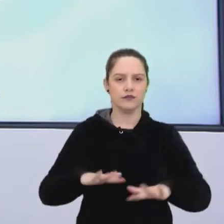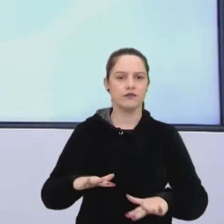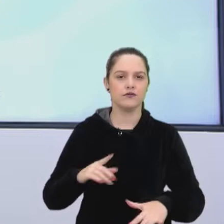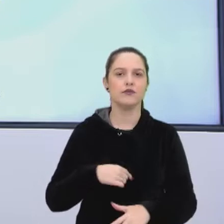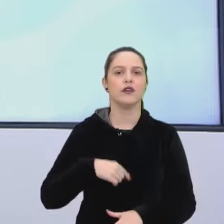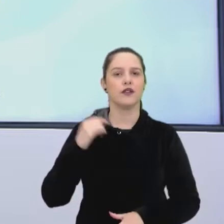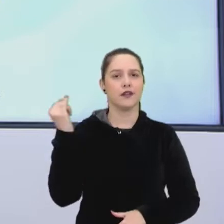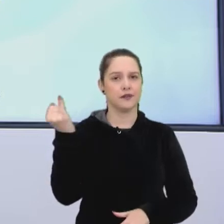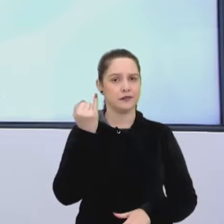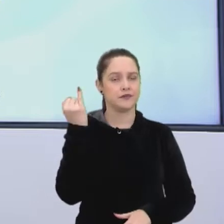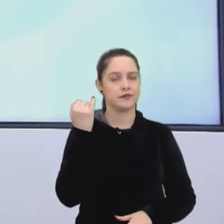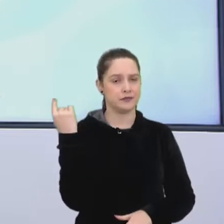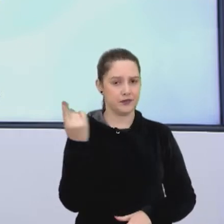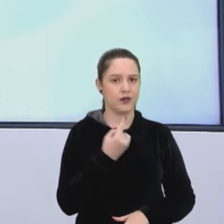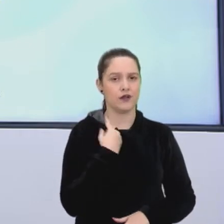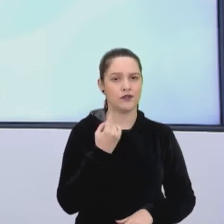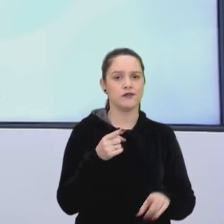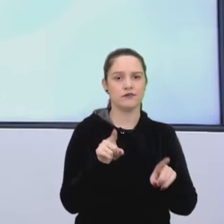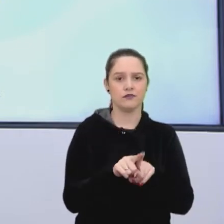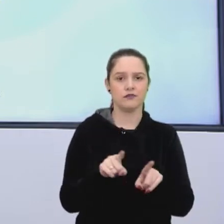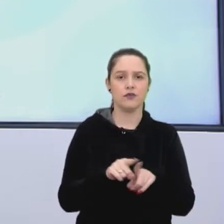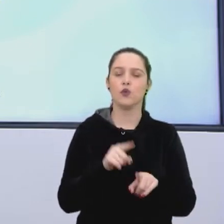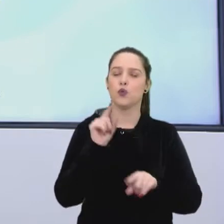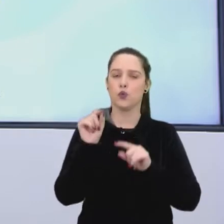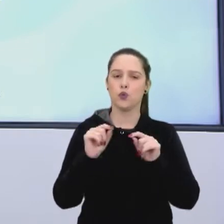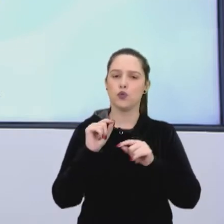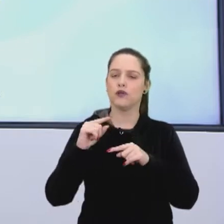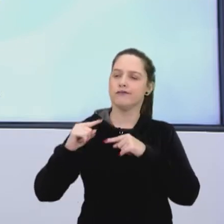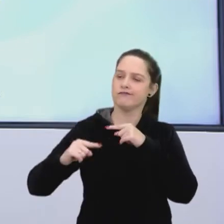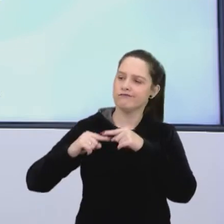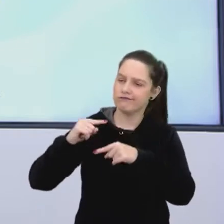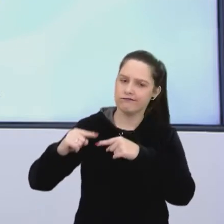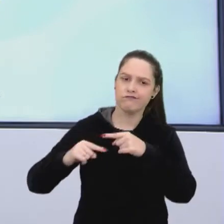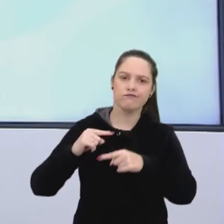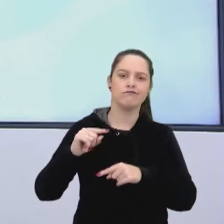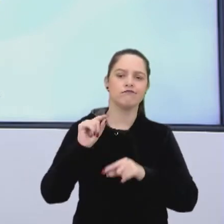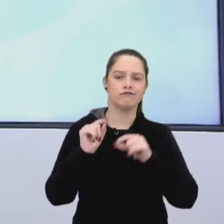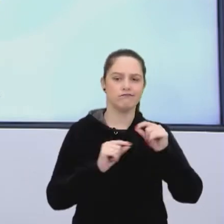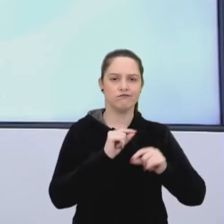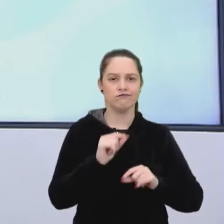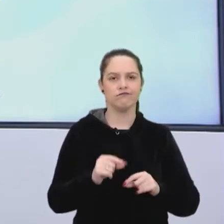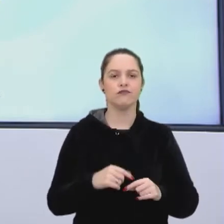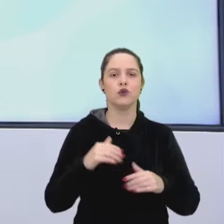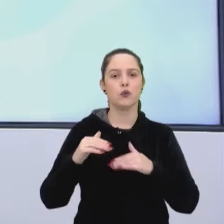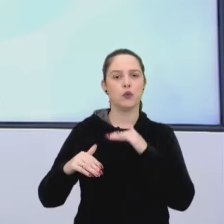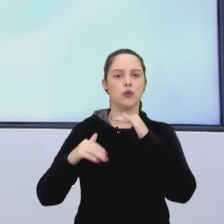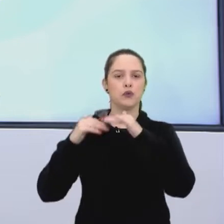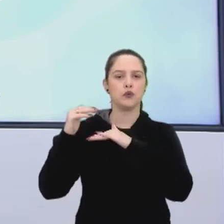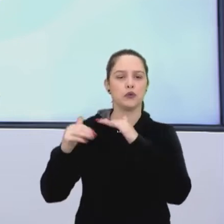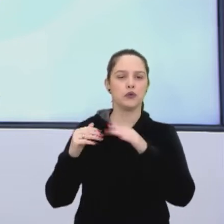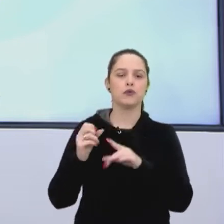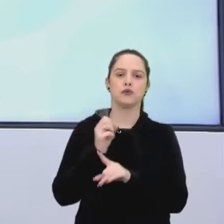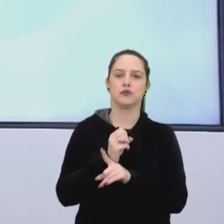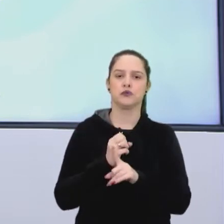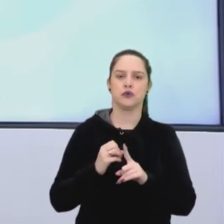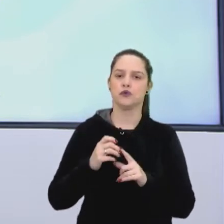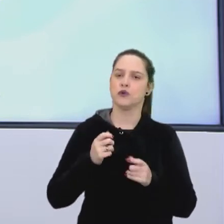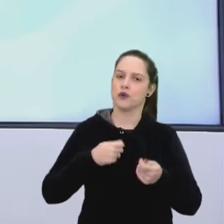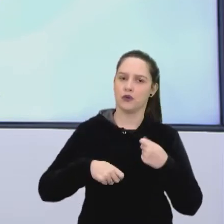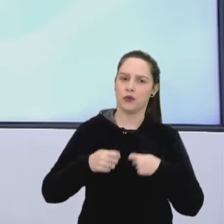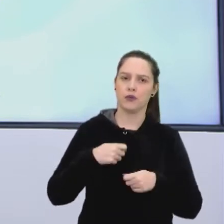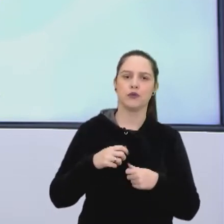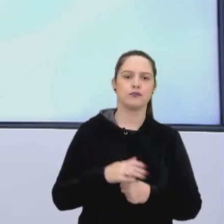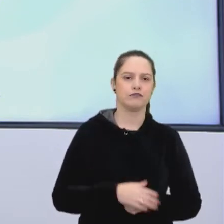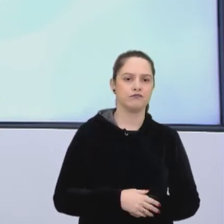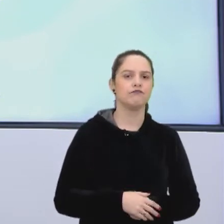suma importância aí para a nossa economia, o que gera emprego, né, o que gera aí um processo socioeconômico aí, né,